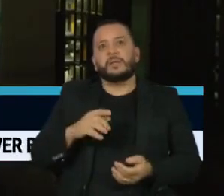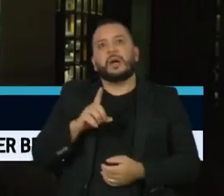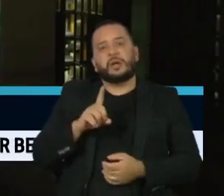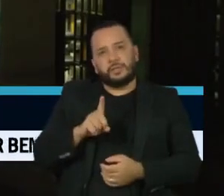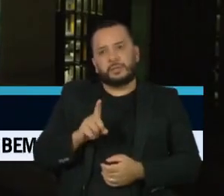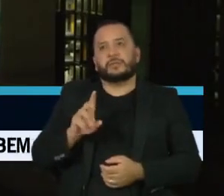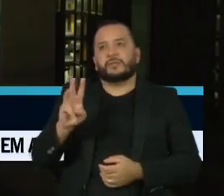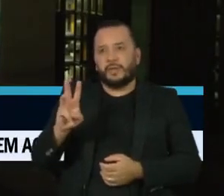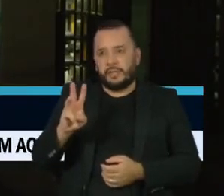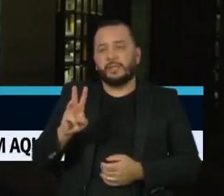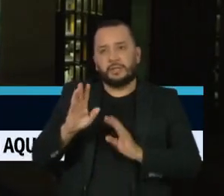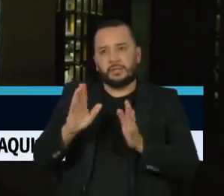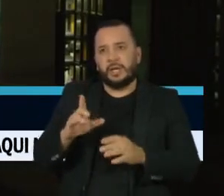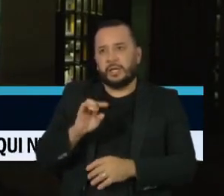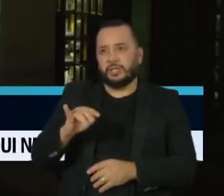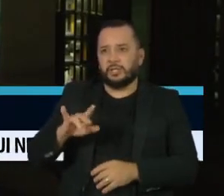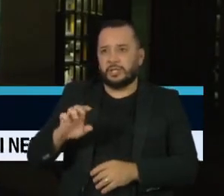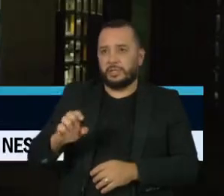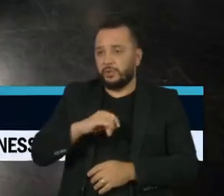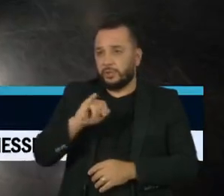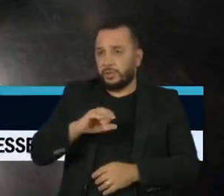da noite Vera de Berlim para o Jornal da Cultura